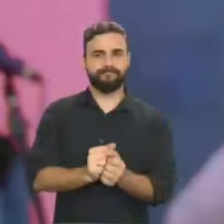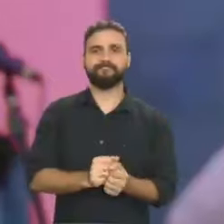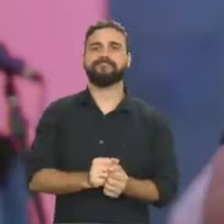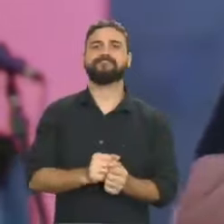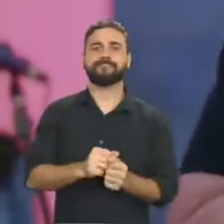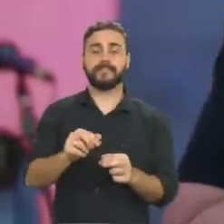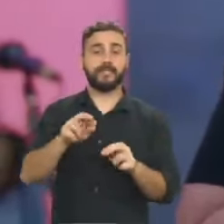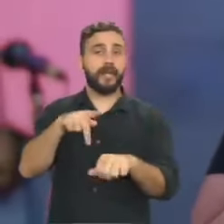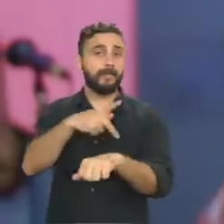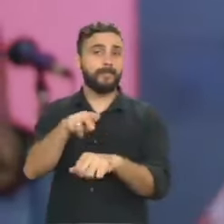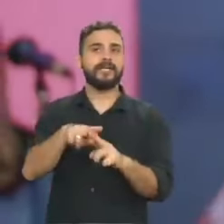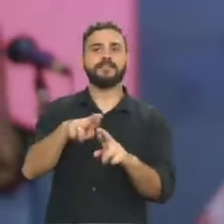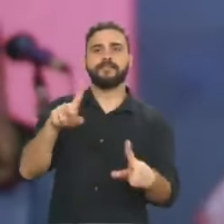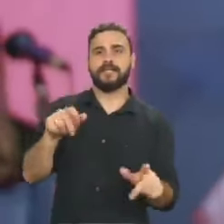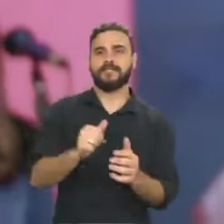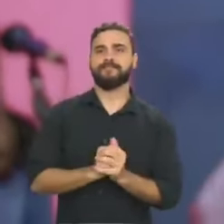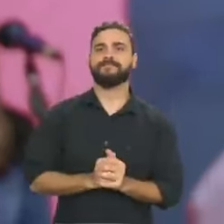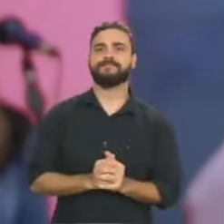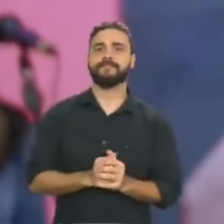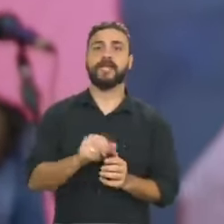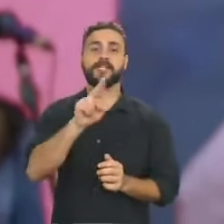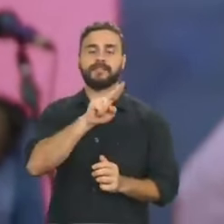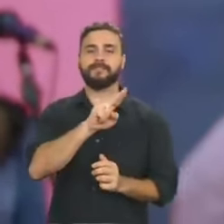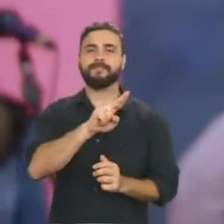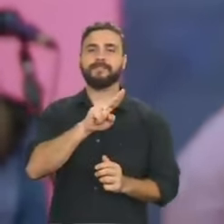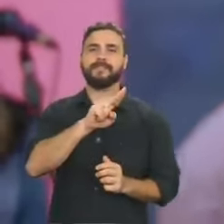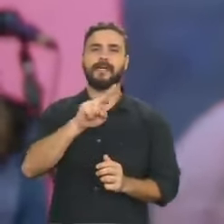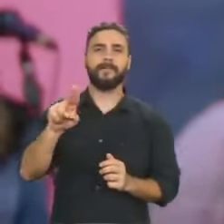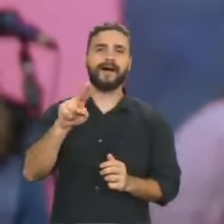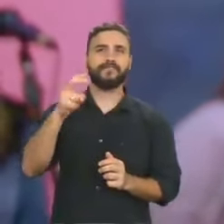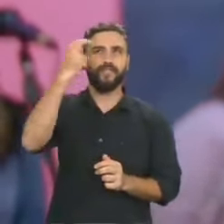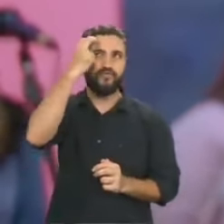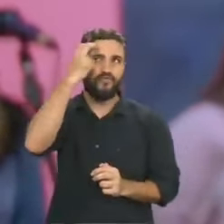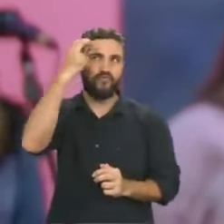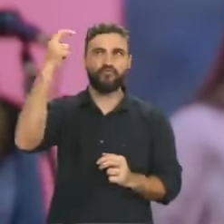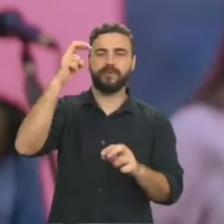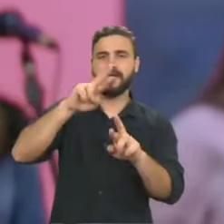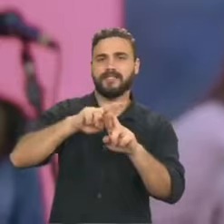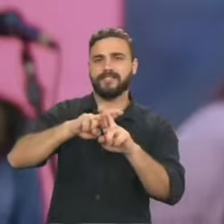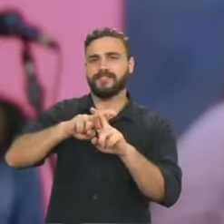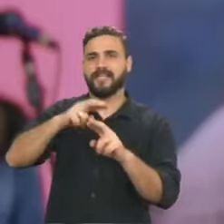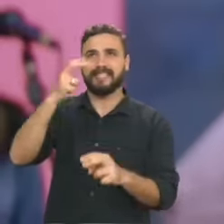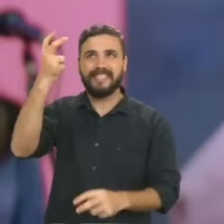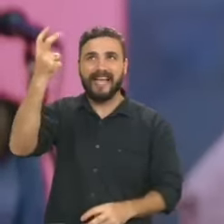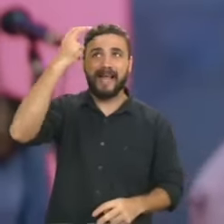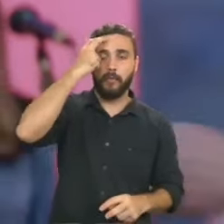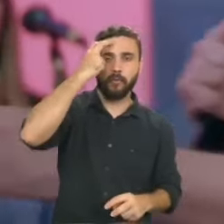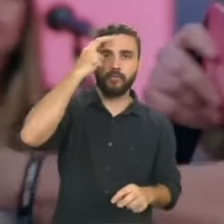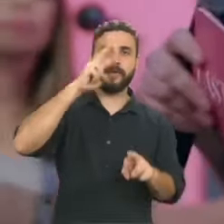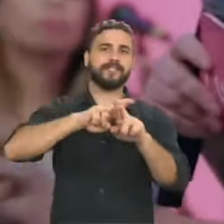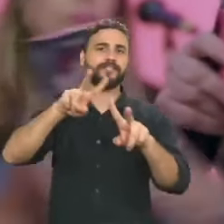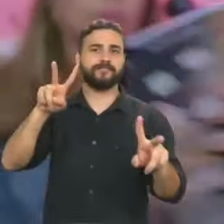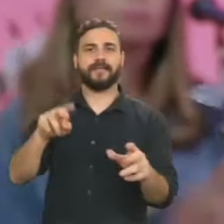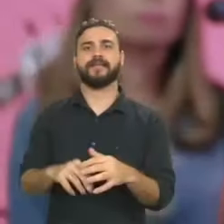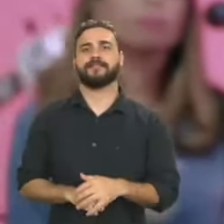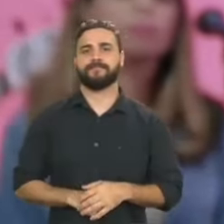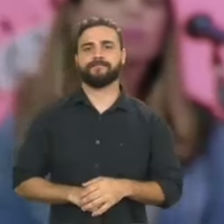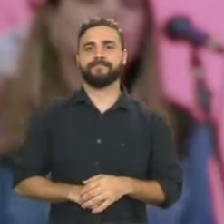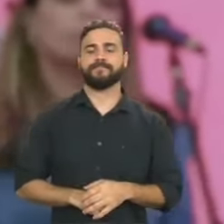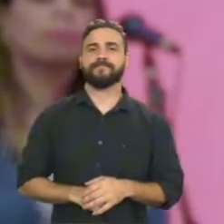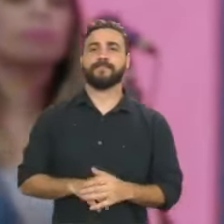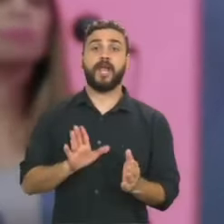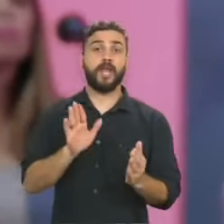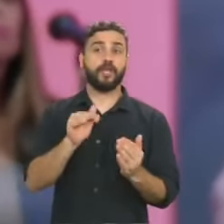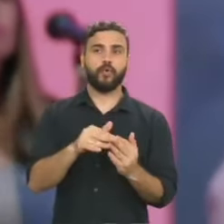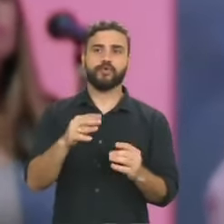de terceira geração, né? Terceira cultura, missionários da terceira cultura. Então é importantíssimo. E o último aqui é da